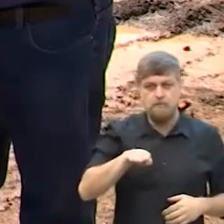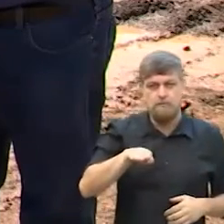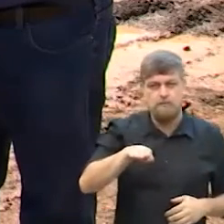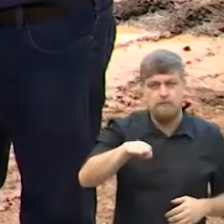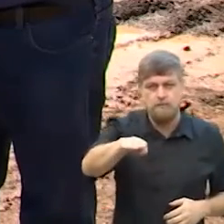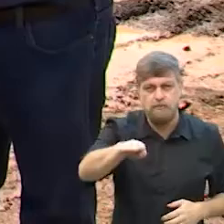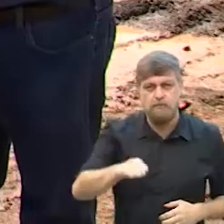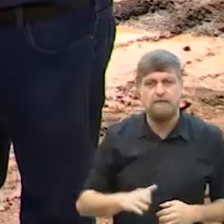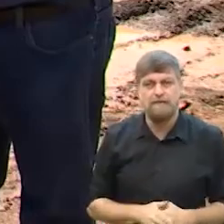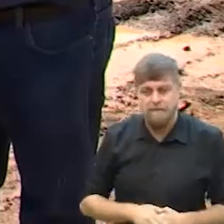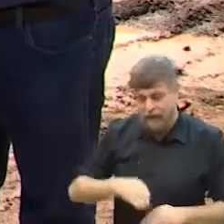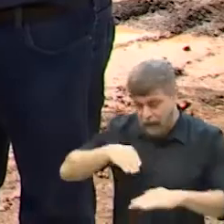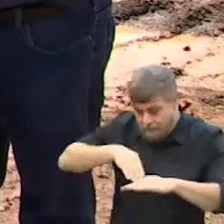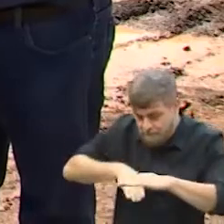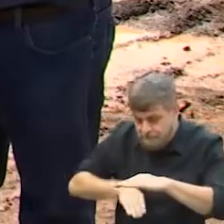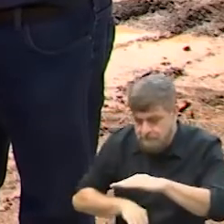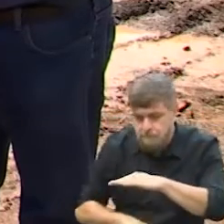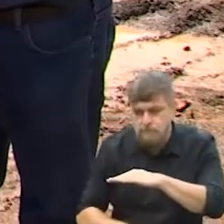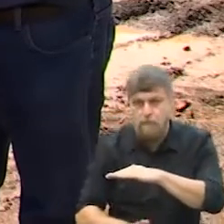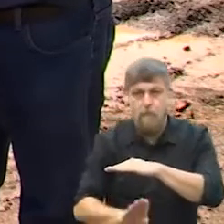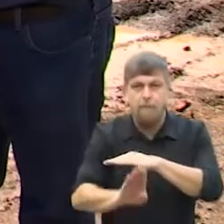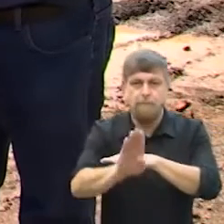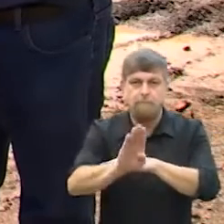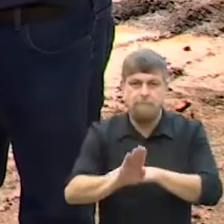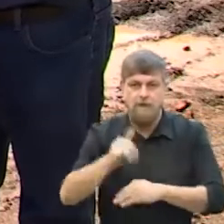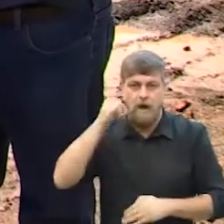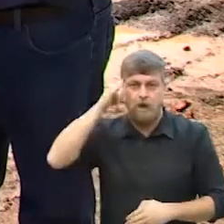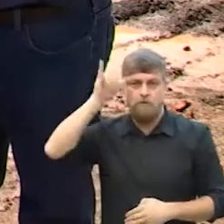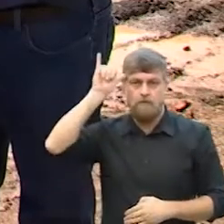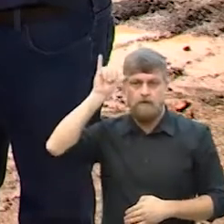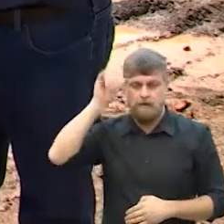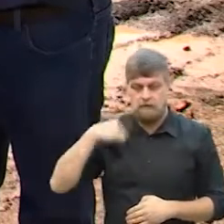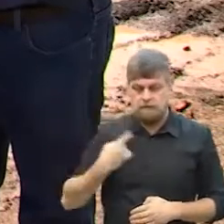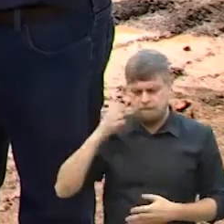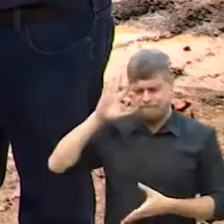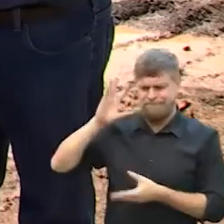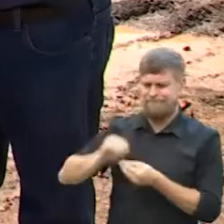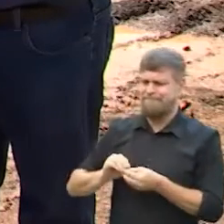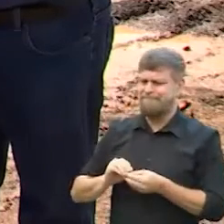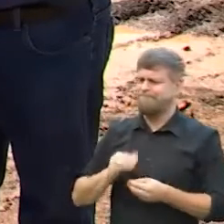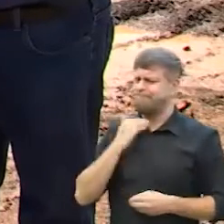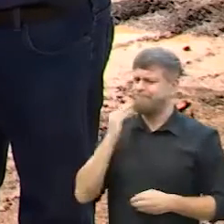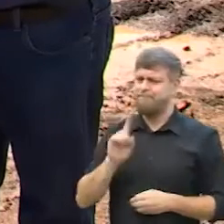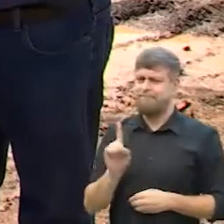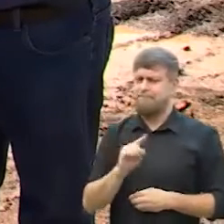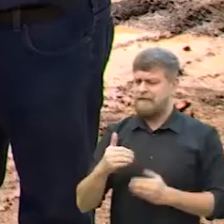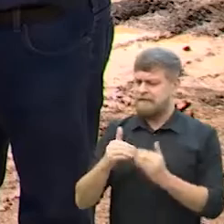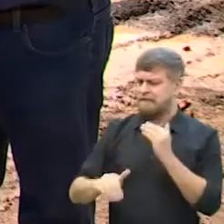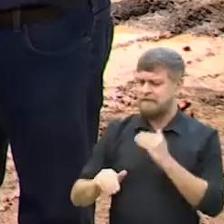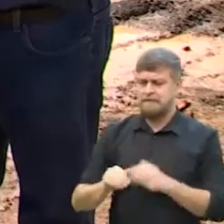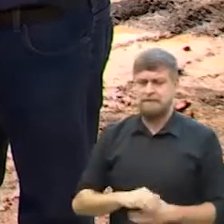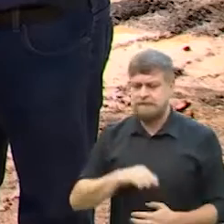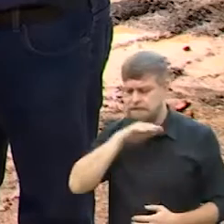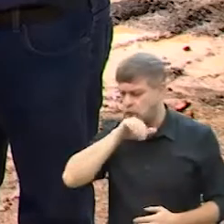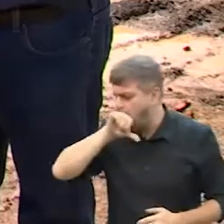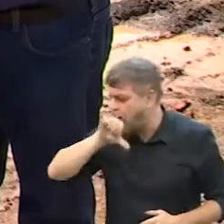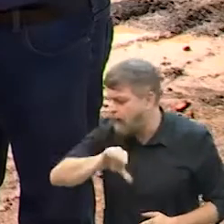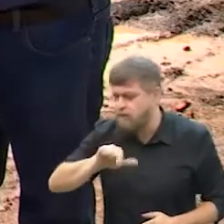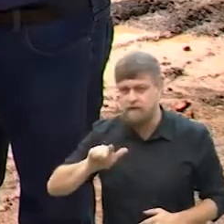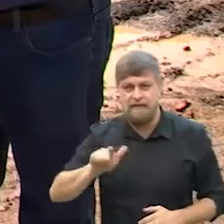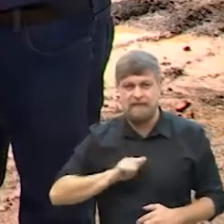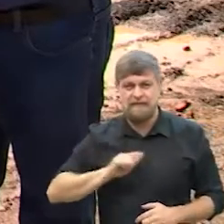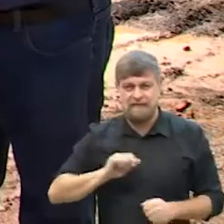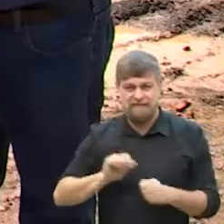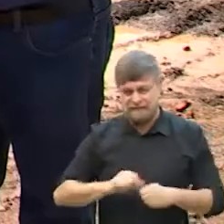passagem da Transamazônica por baixo da John Boy. Nós chegamos à conclusão que isso não era possível de ser feito, que não ia ficar